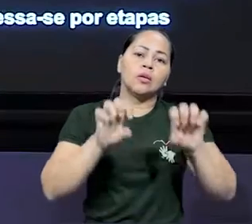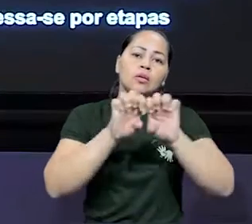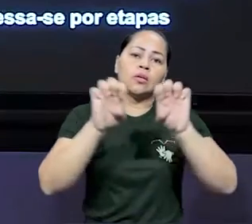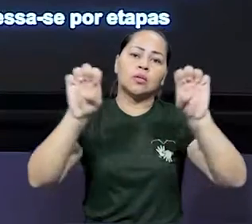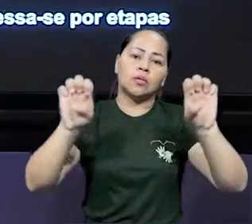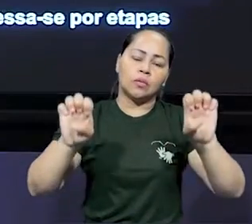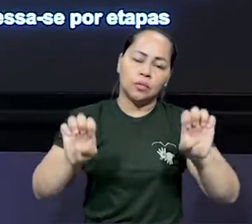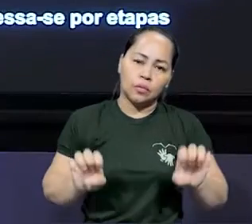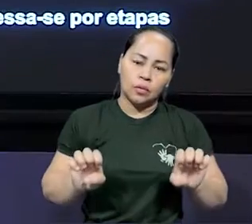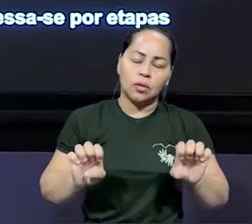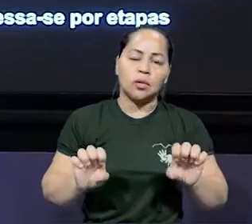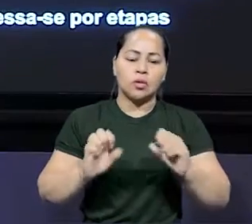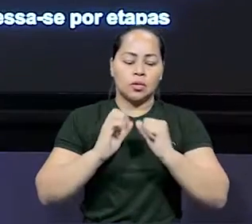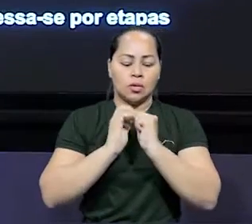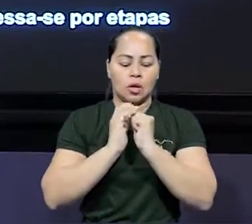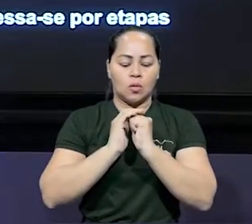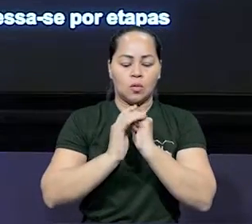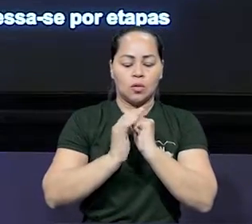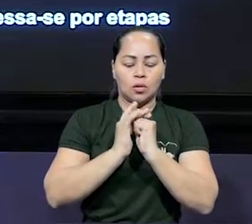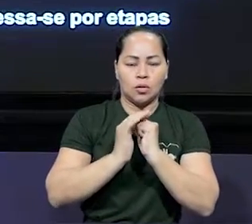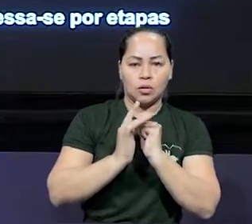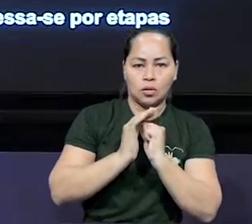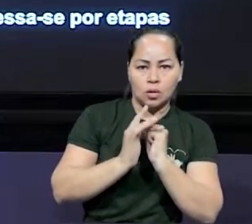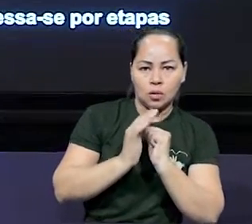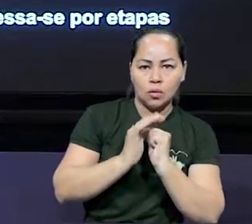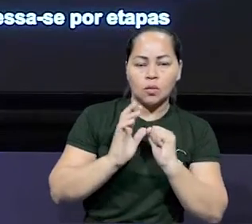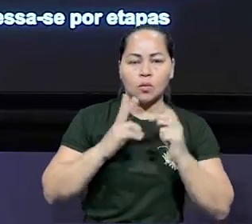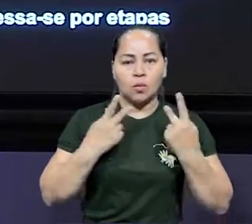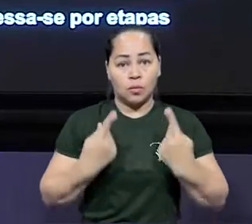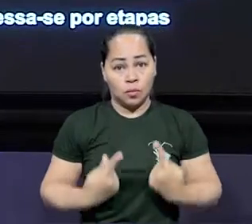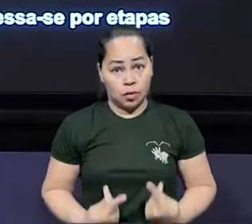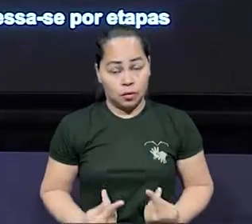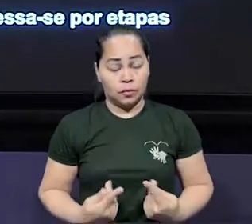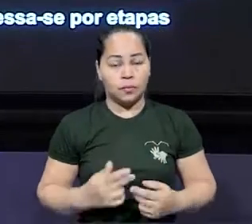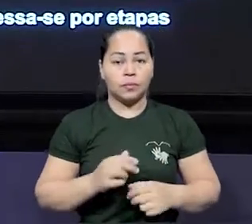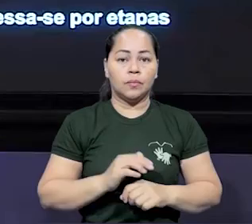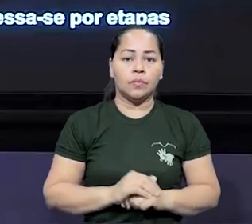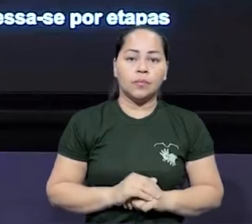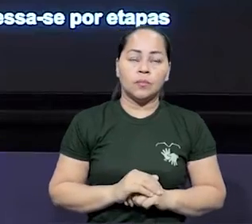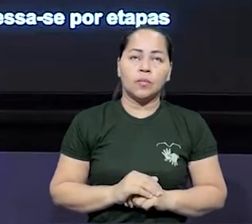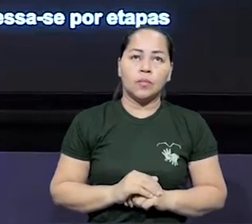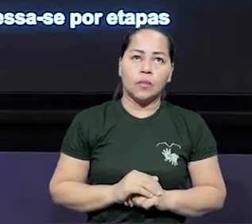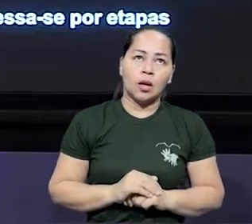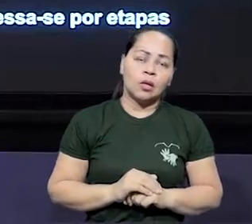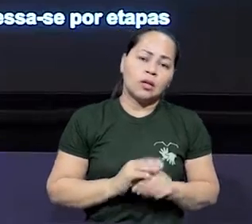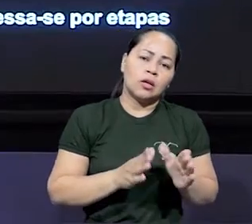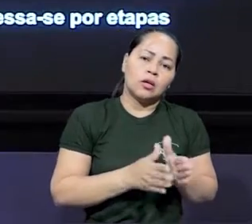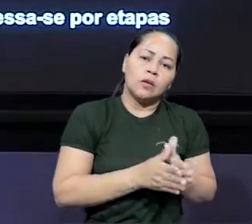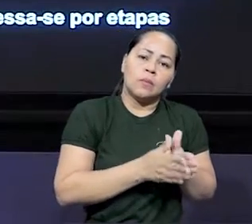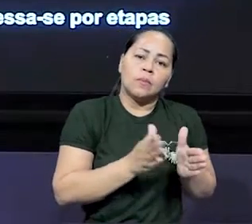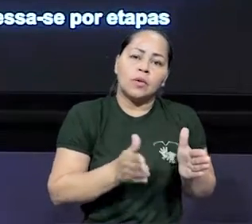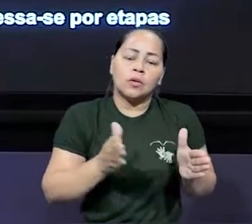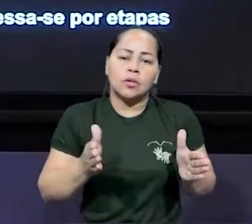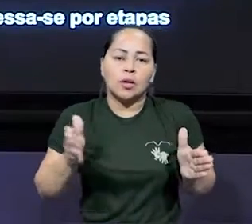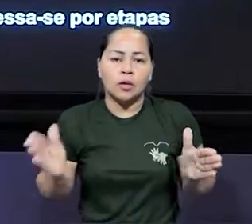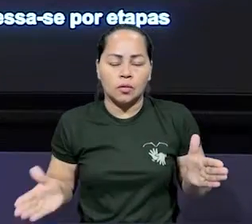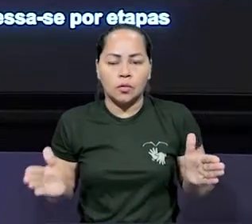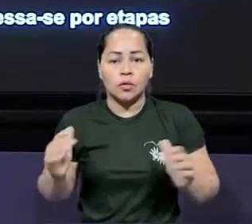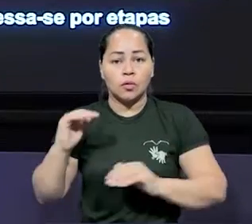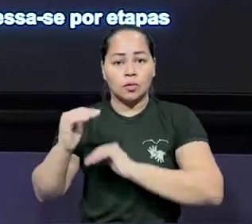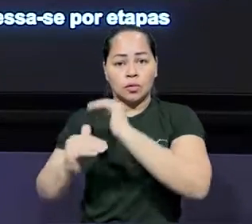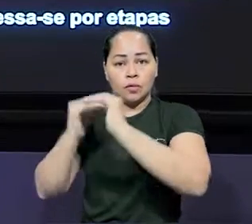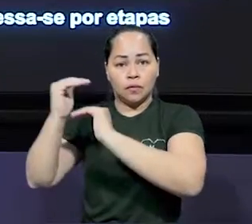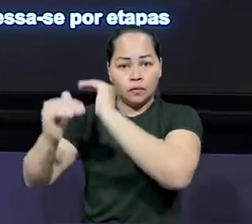estruturas cognitivas que se formam ao longo do desenvolvimento. Nesse processo de